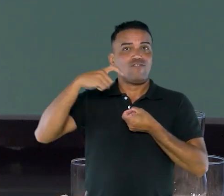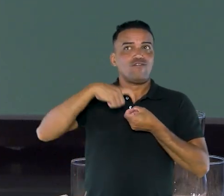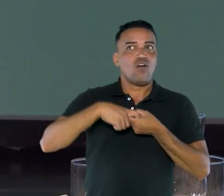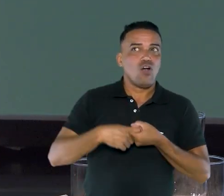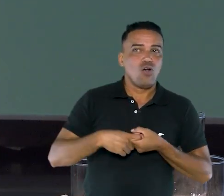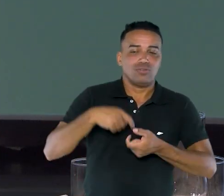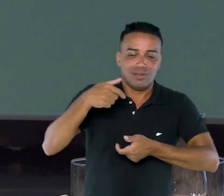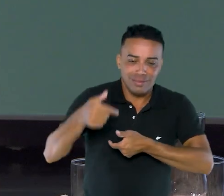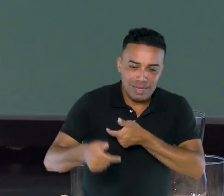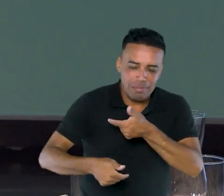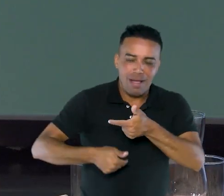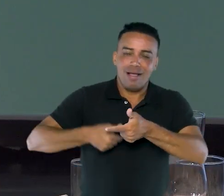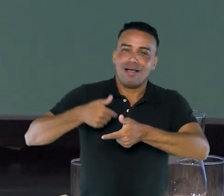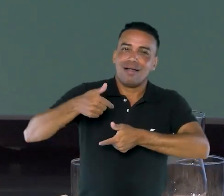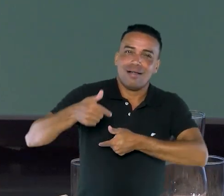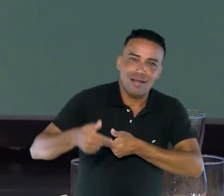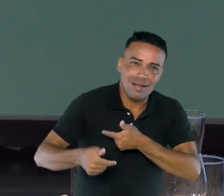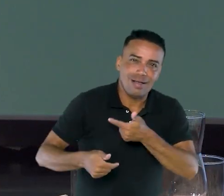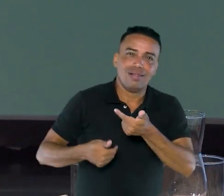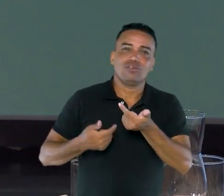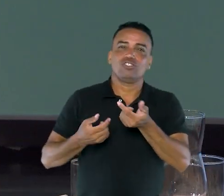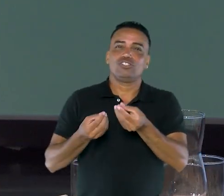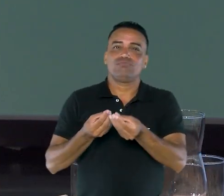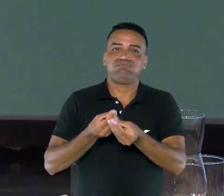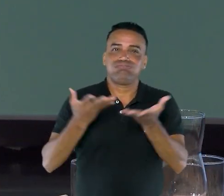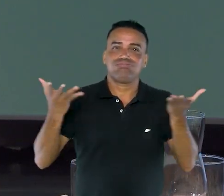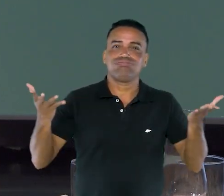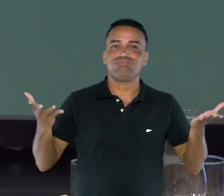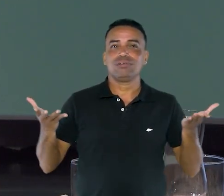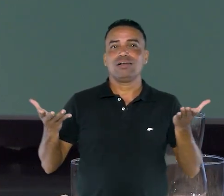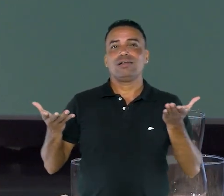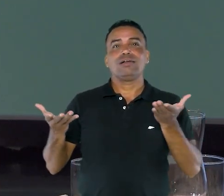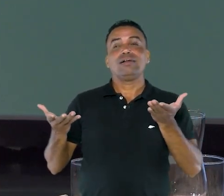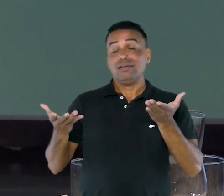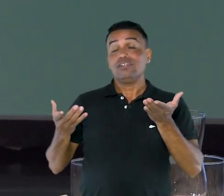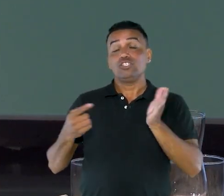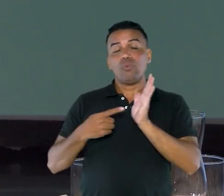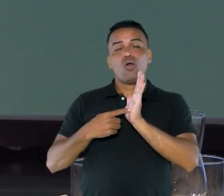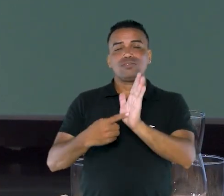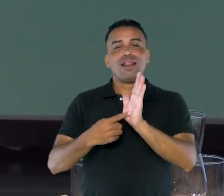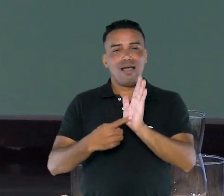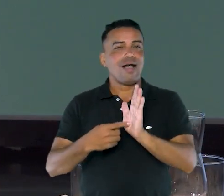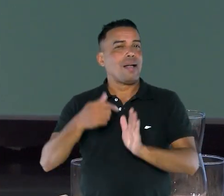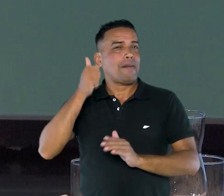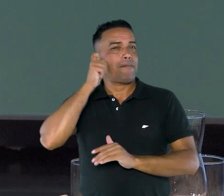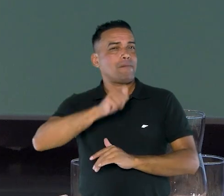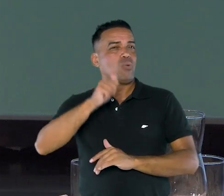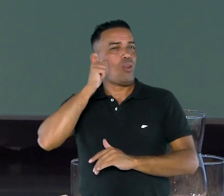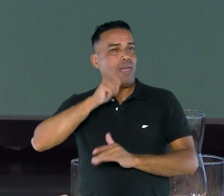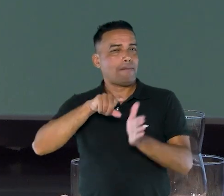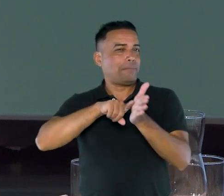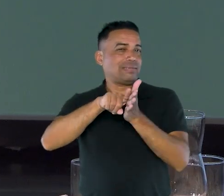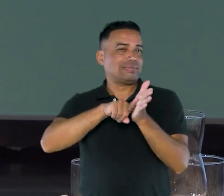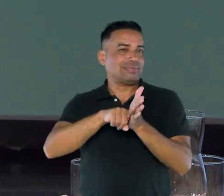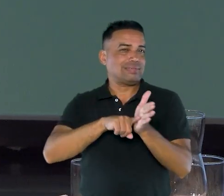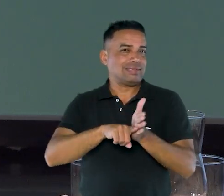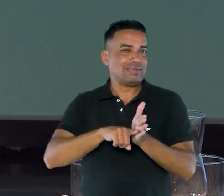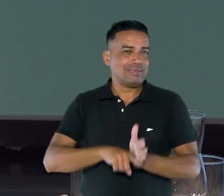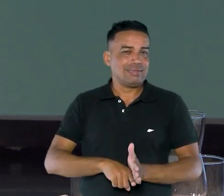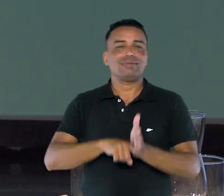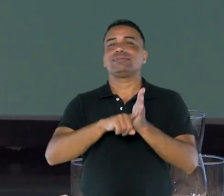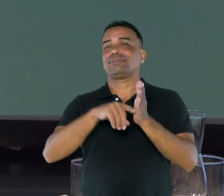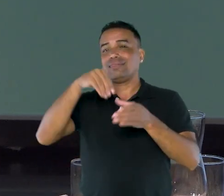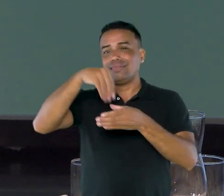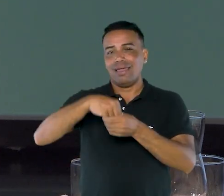esse trabalho de arqueologia e de retirada dos véus e ouvir os subalternizados